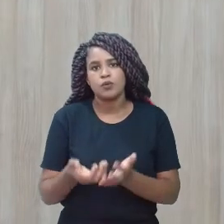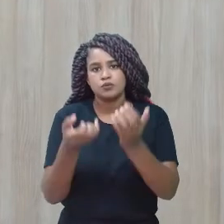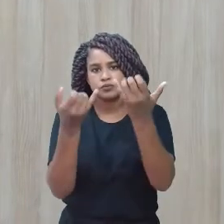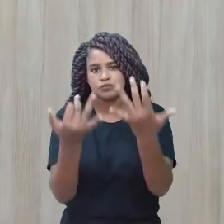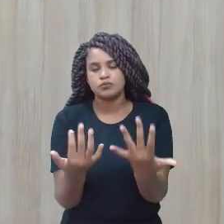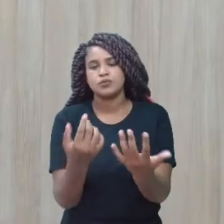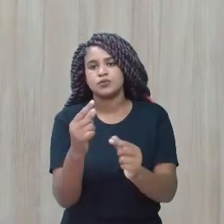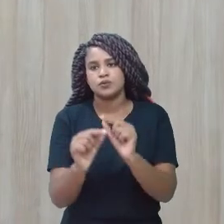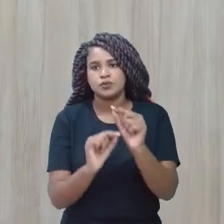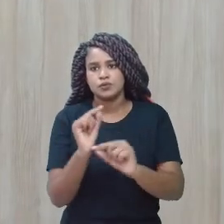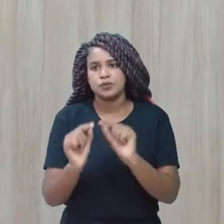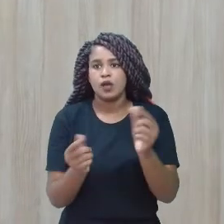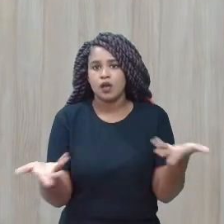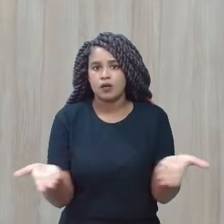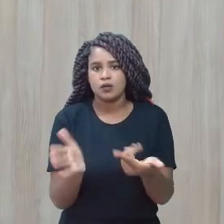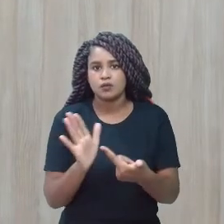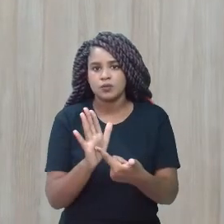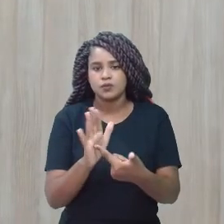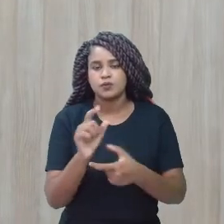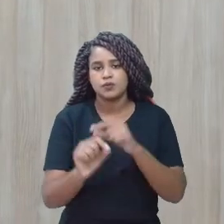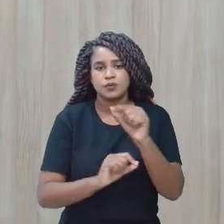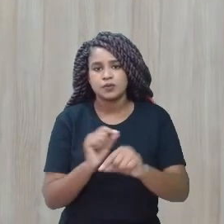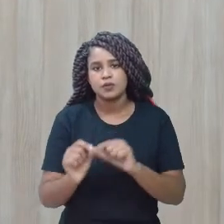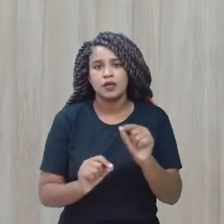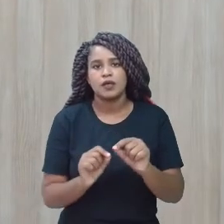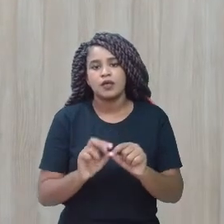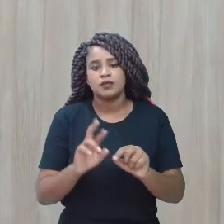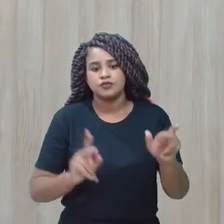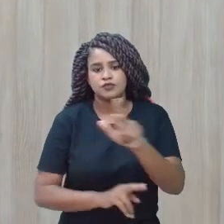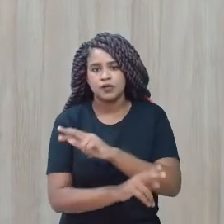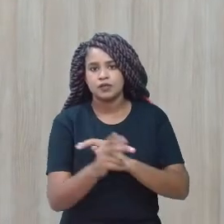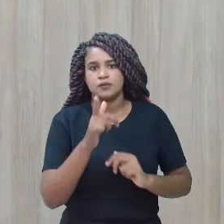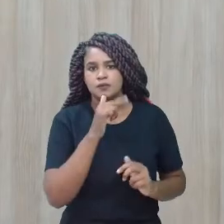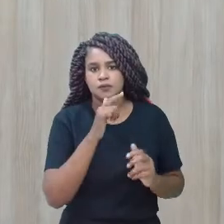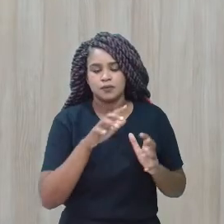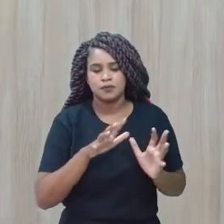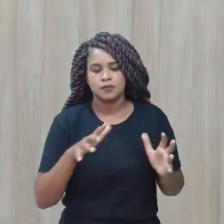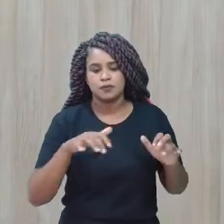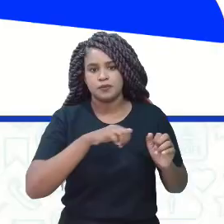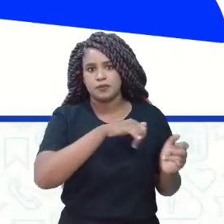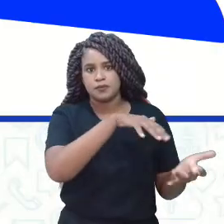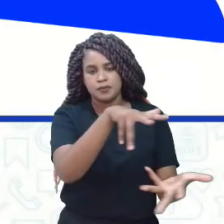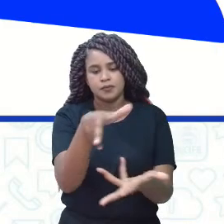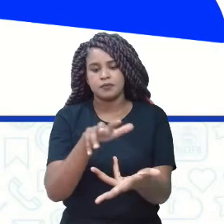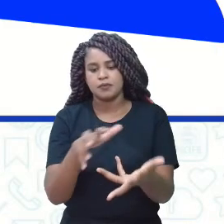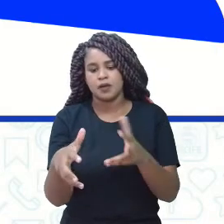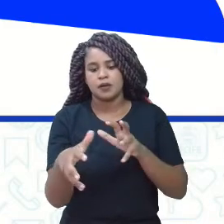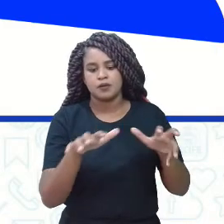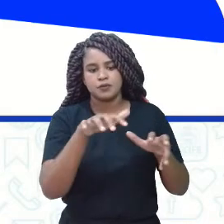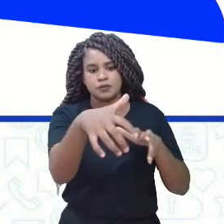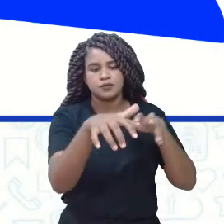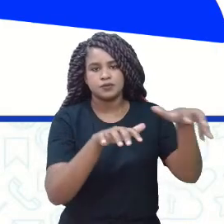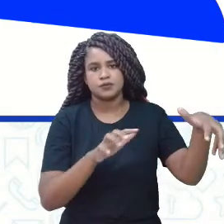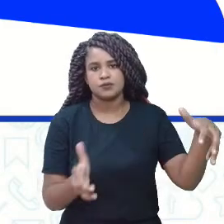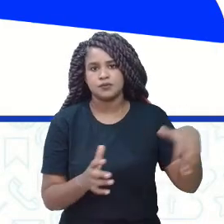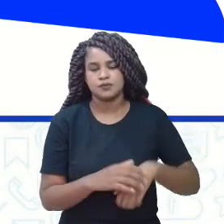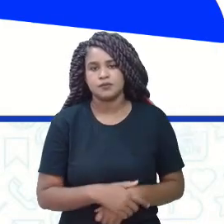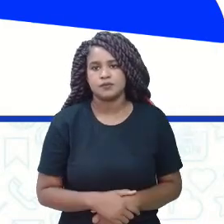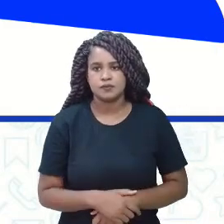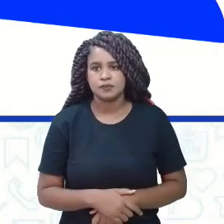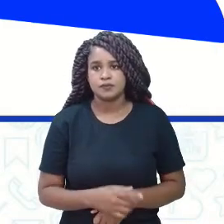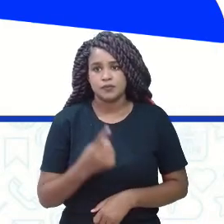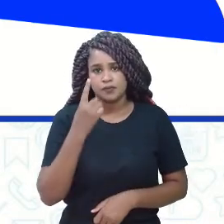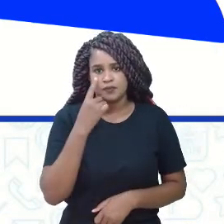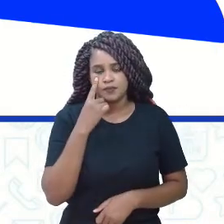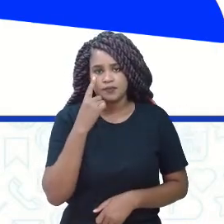gente está mostrando, né, que ela é mal distribuída. E continente com